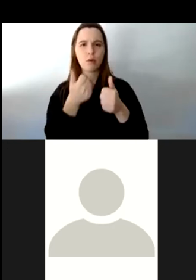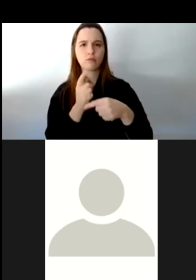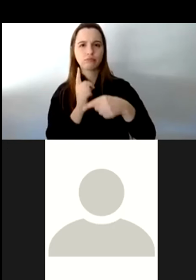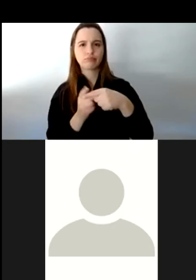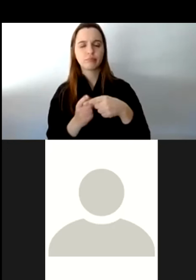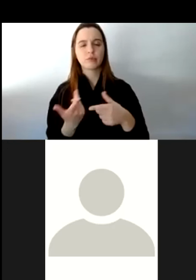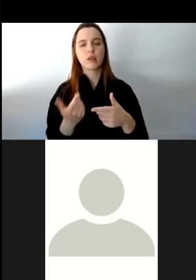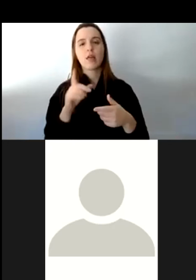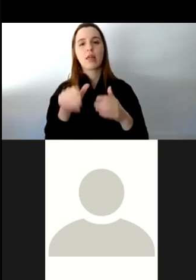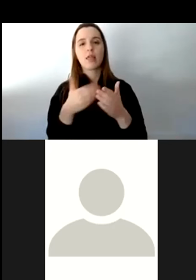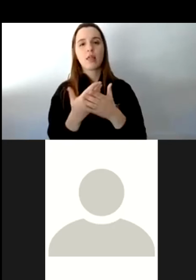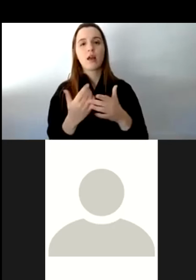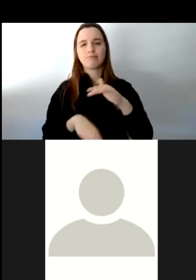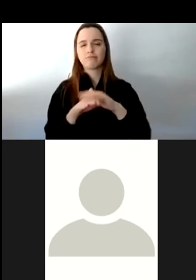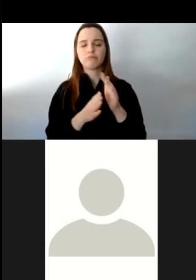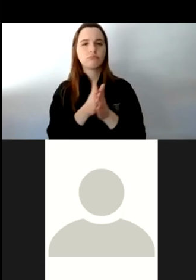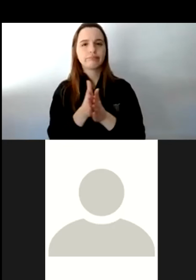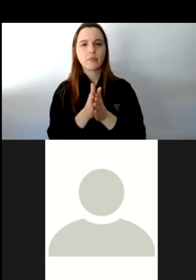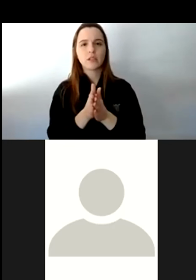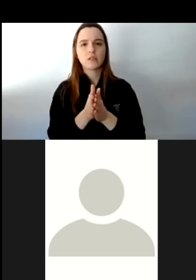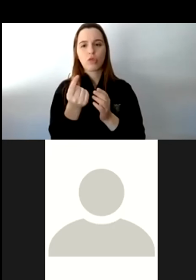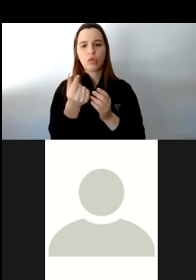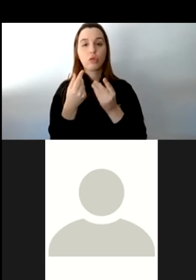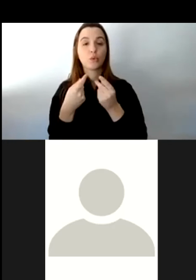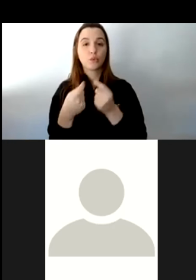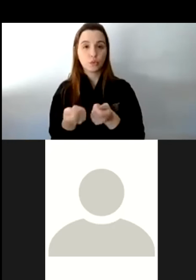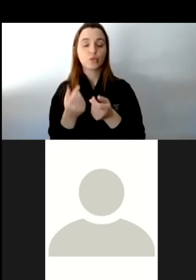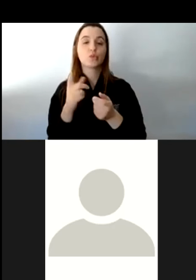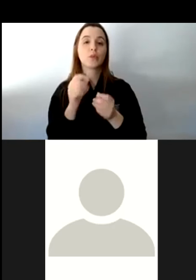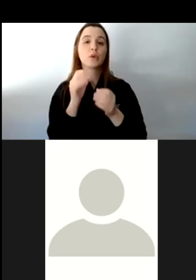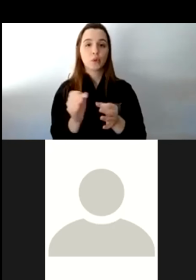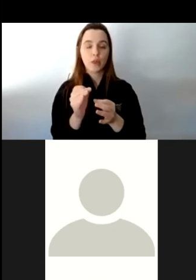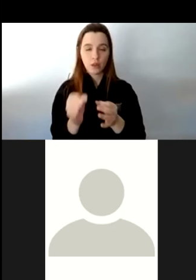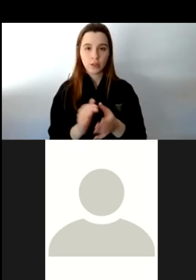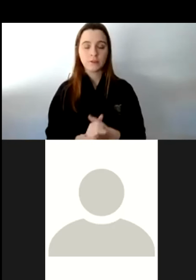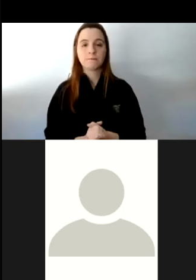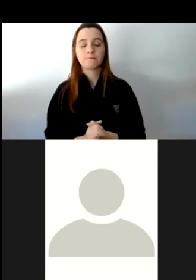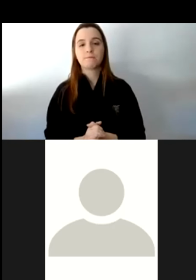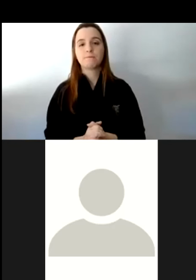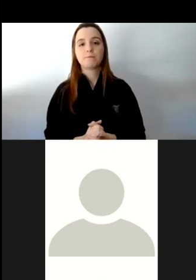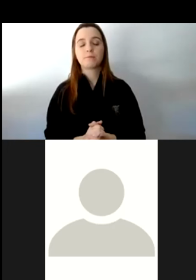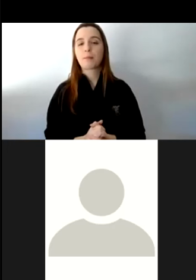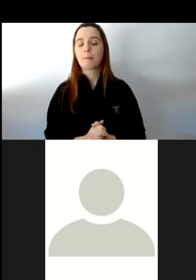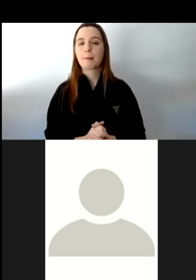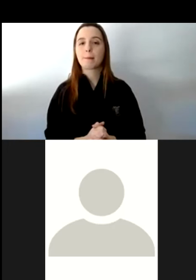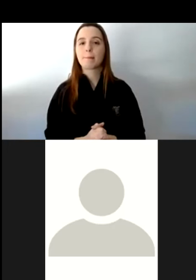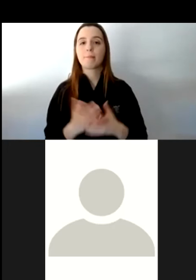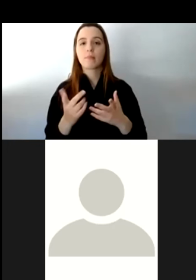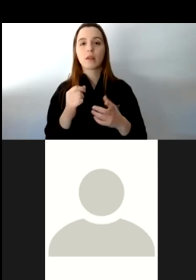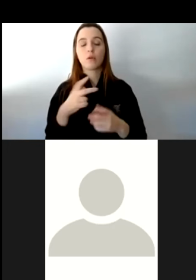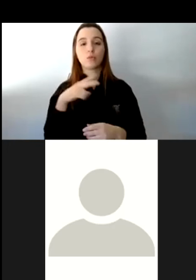eficiência e a maximização dos custos de efetividade dos cuidados prestados. A integração de